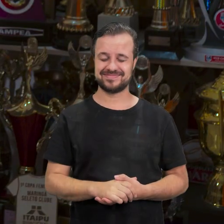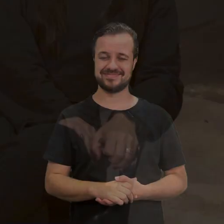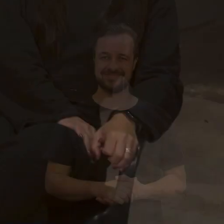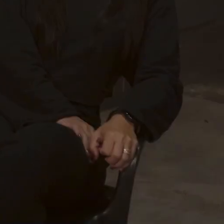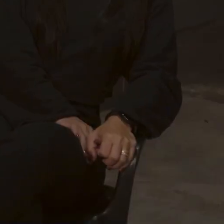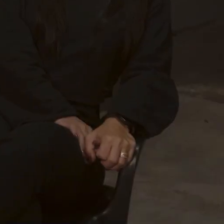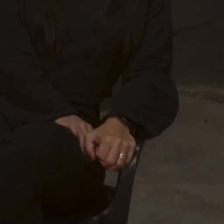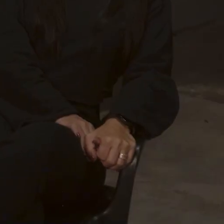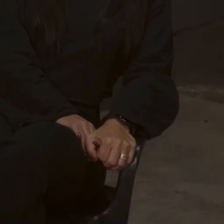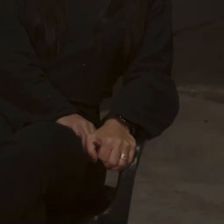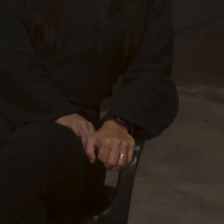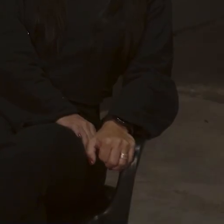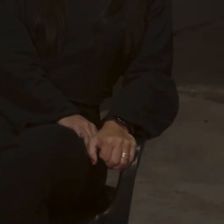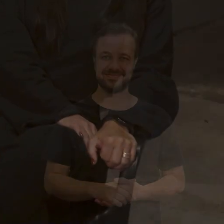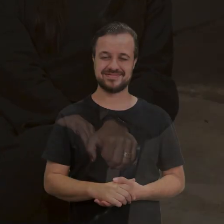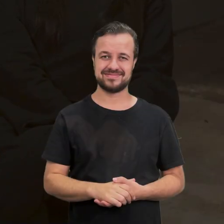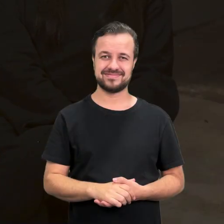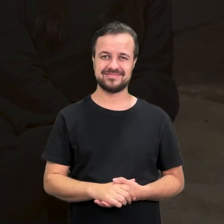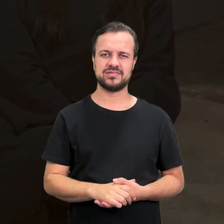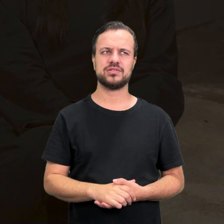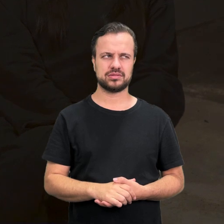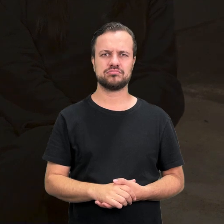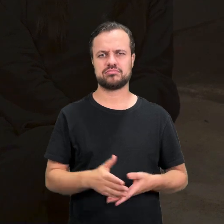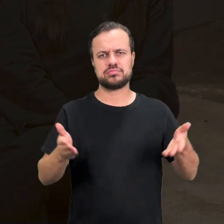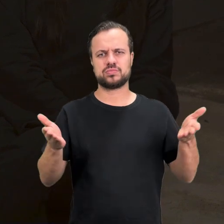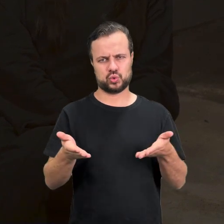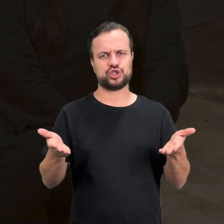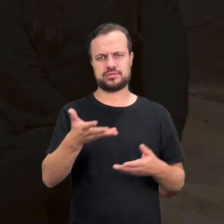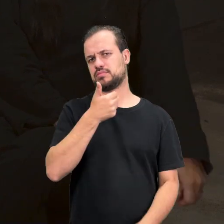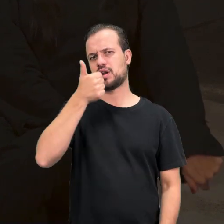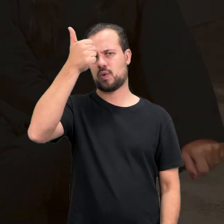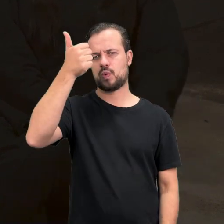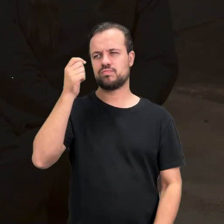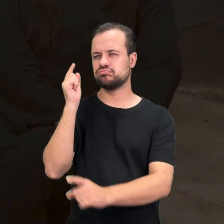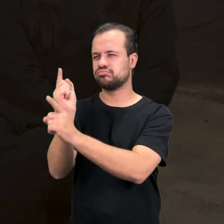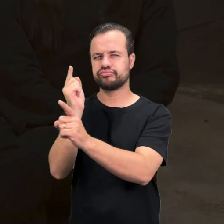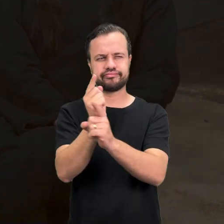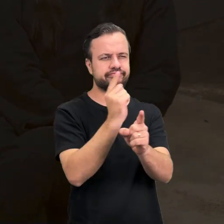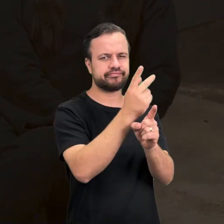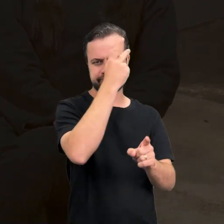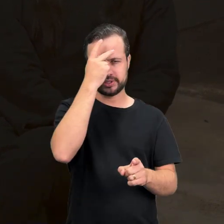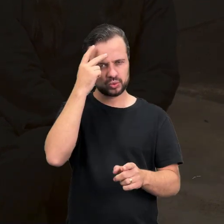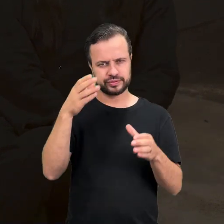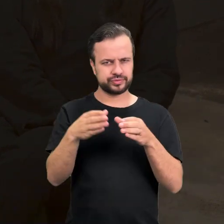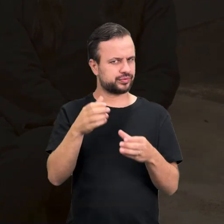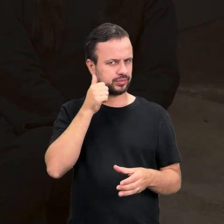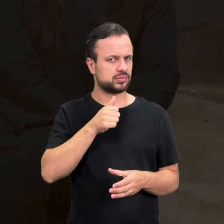bastante. Para mim tá bem melhor agora. Se acha muito mais gente para jogar,